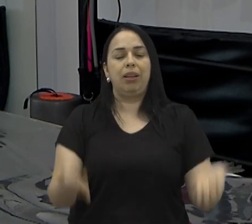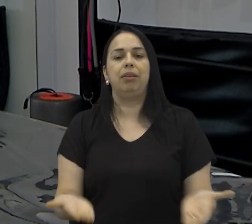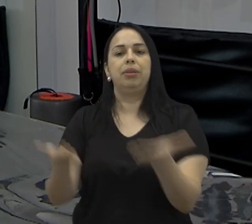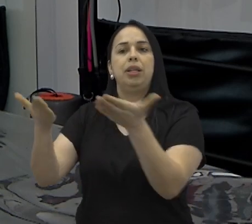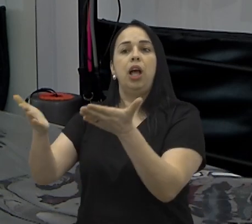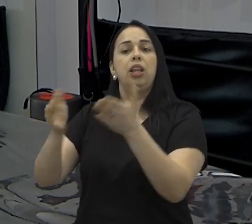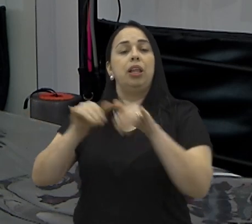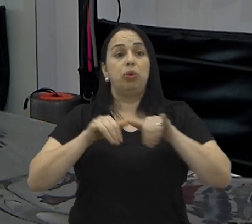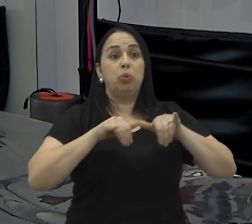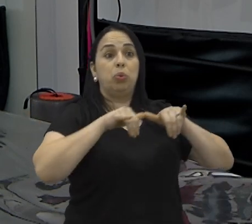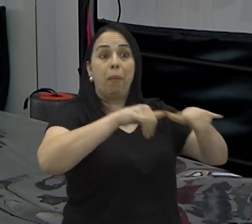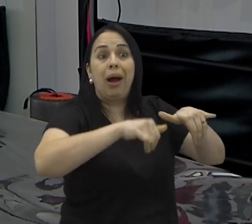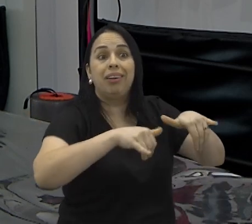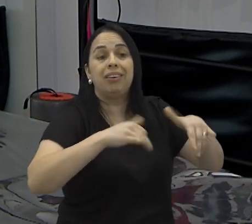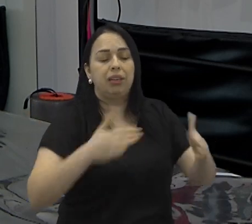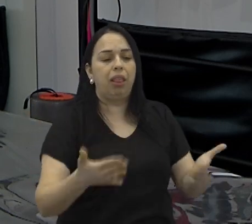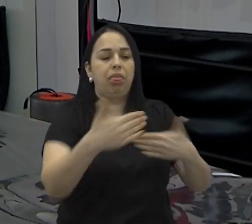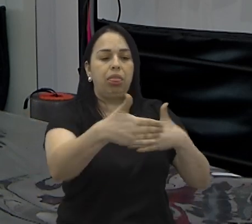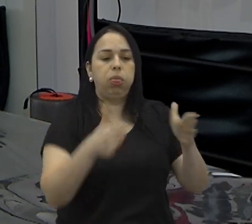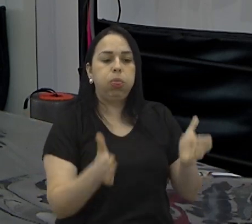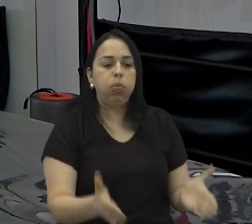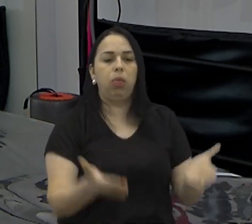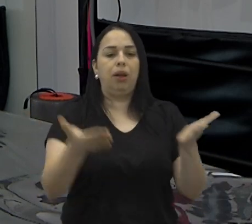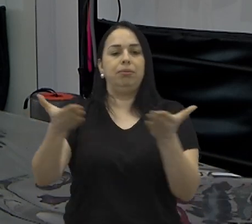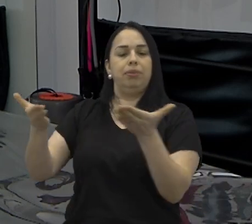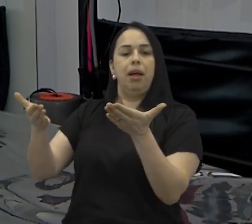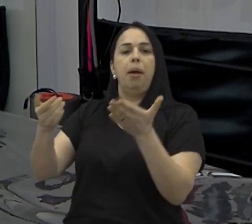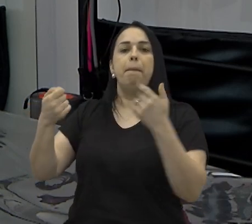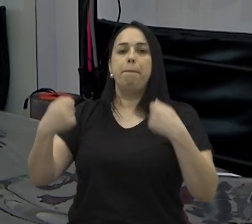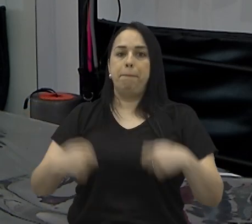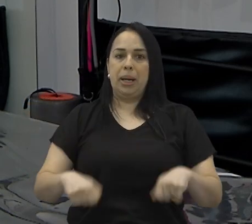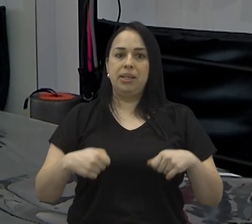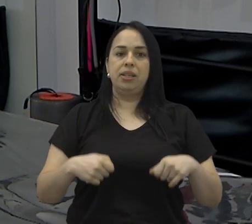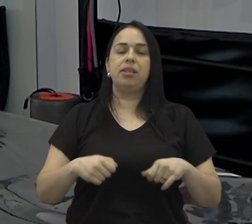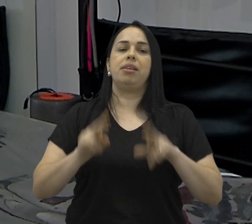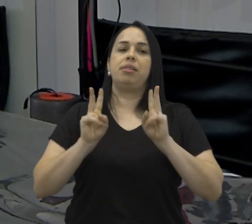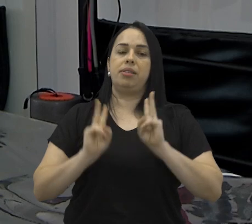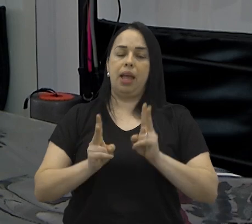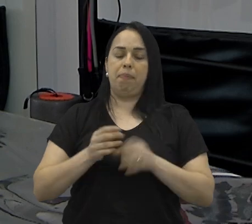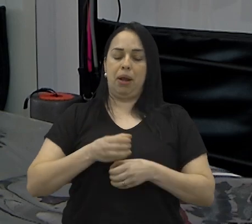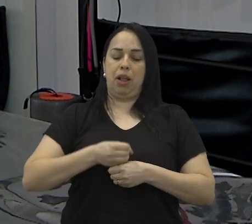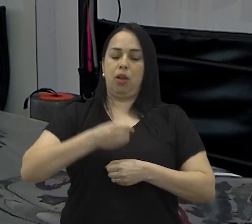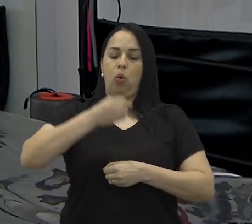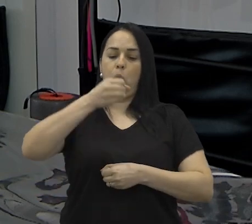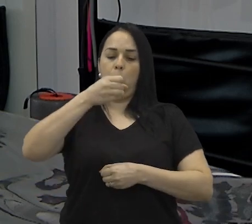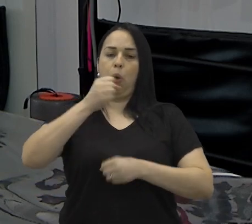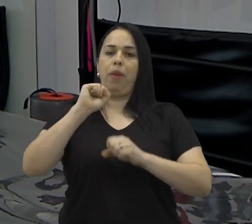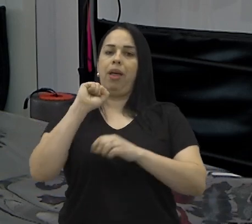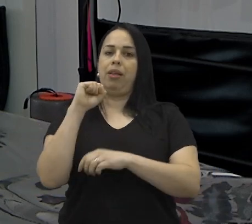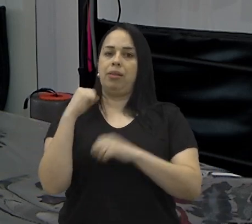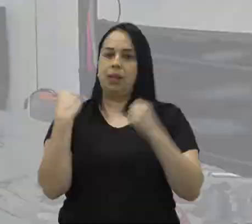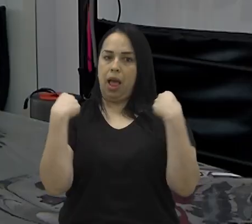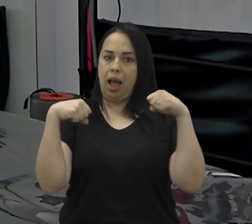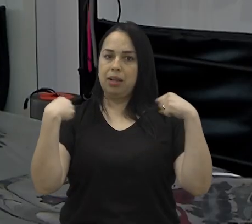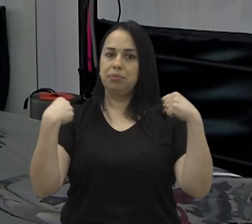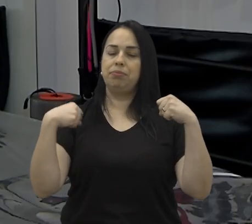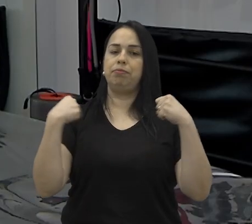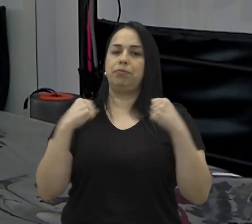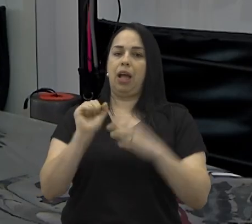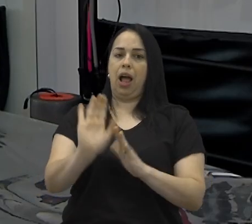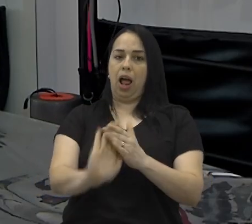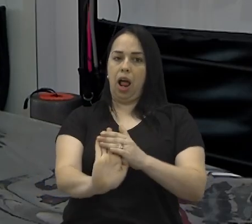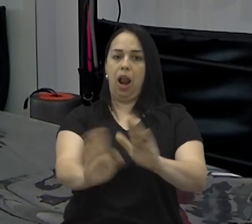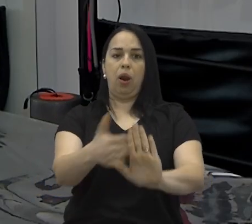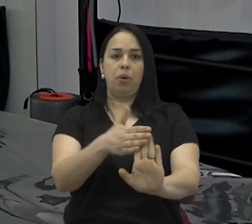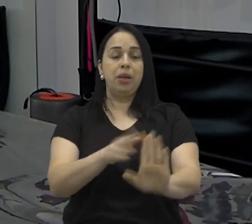estoque de supermercado. Então, essas pessoas precisam ter um trabalho de fortalecimento da região, da coluna como um todo, e sempre